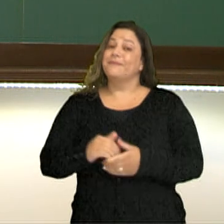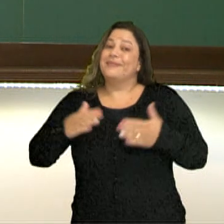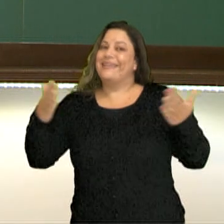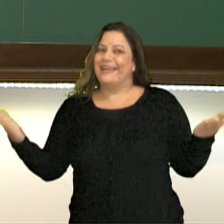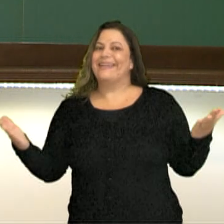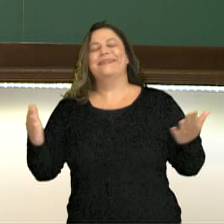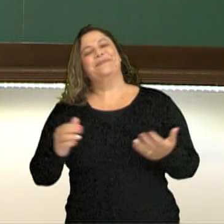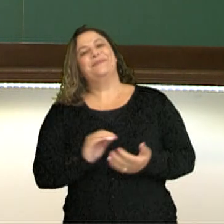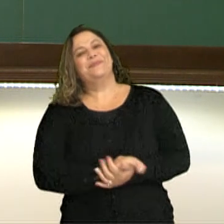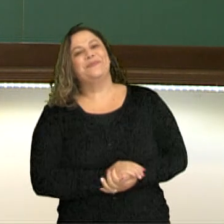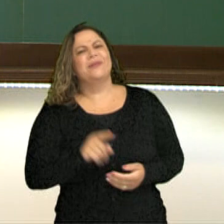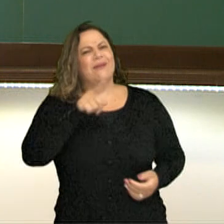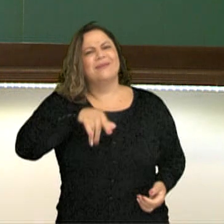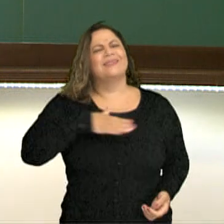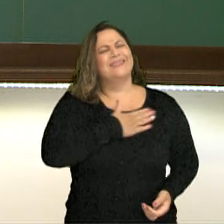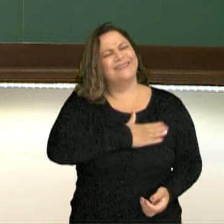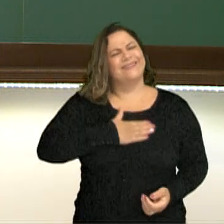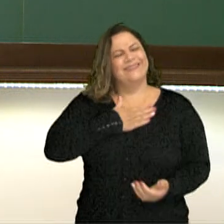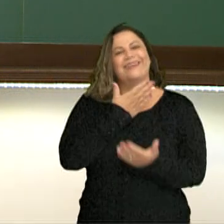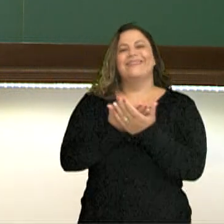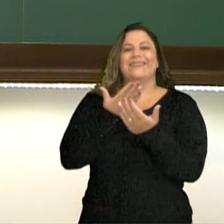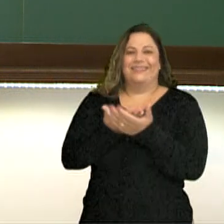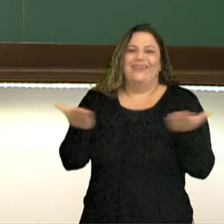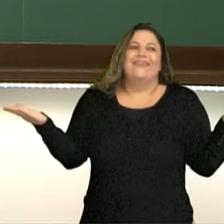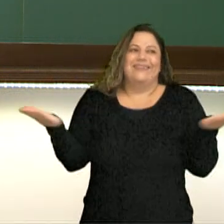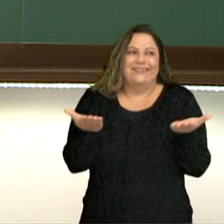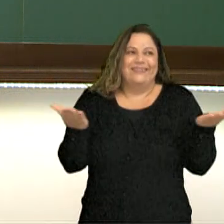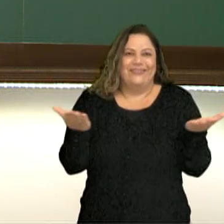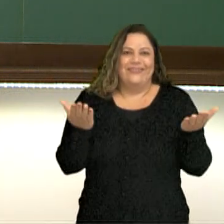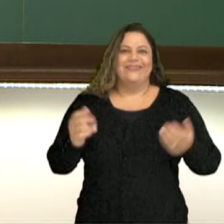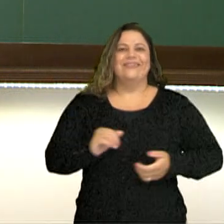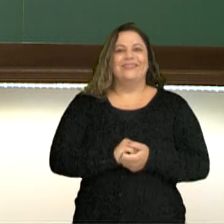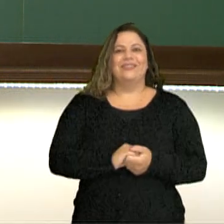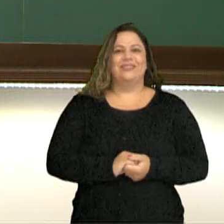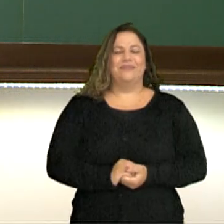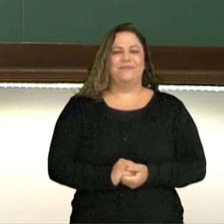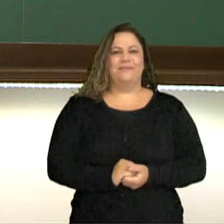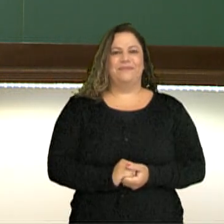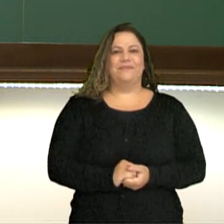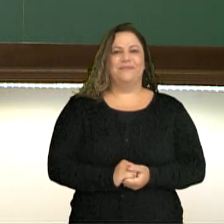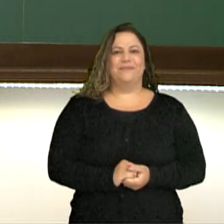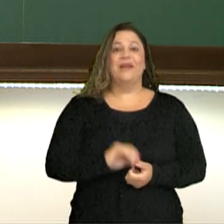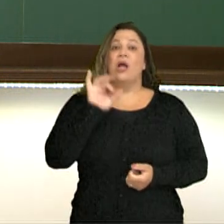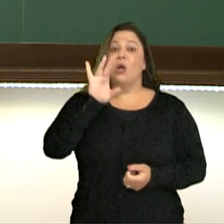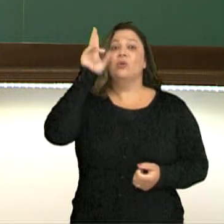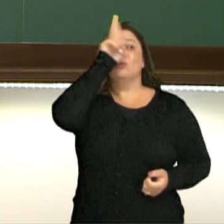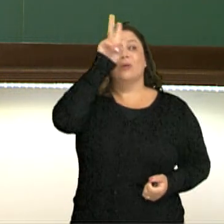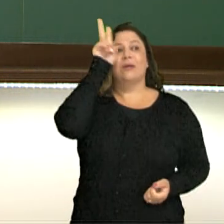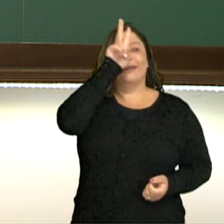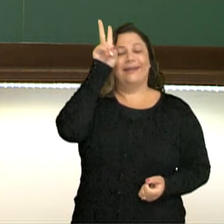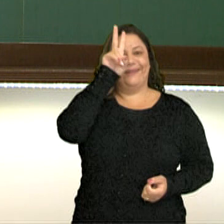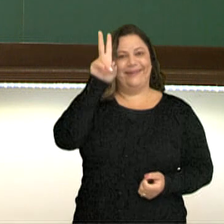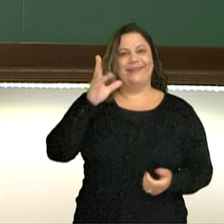E aí, galera, gostaram da nossa aula de hoje? Vamos aqui só relembrar o que nós vimos hoje.